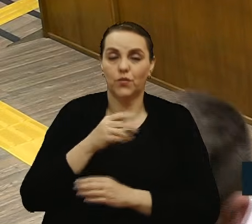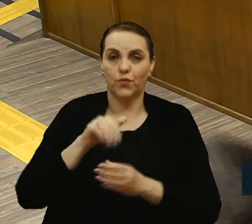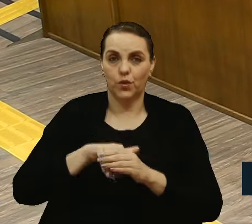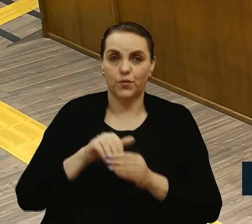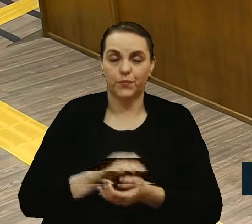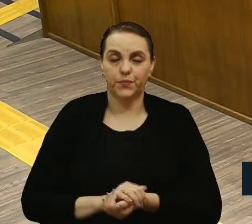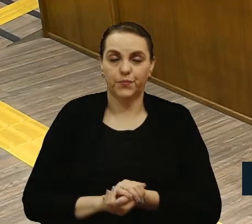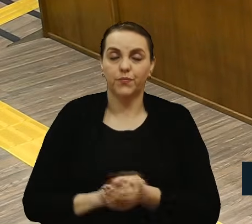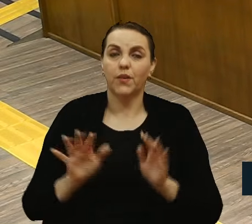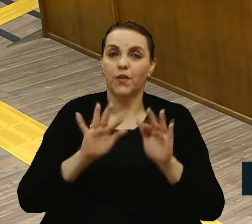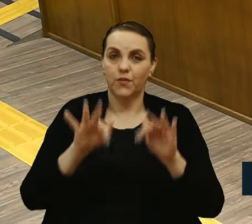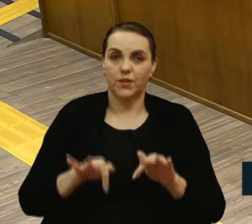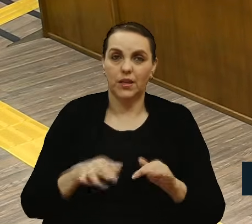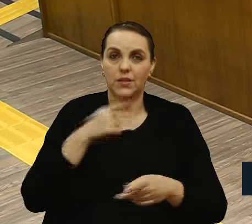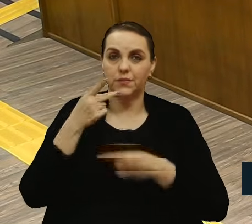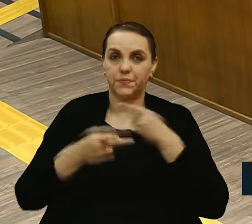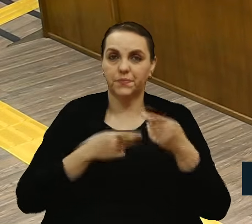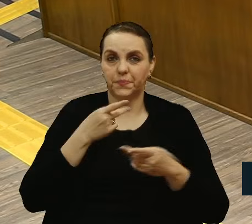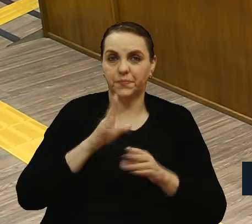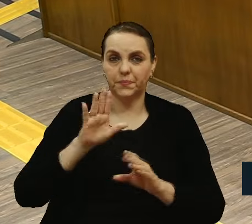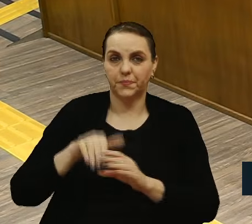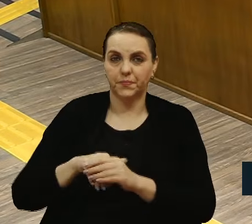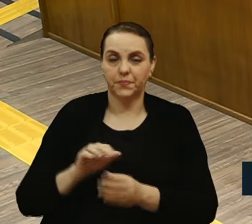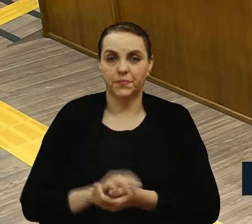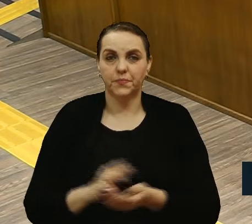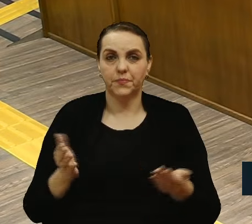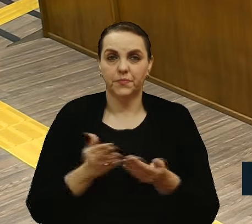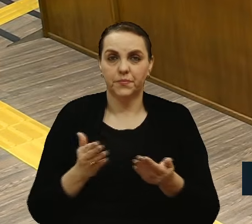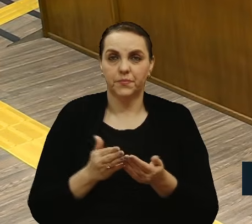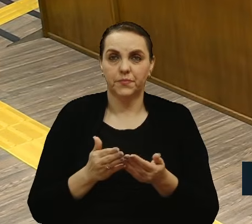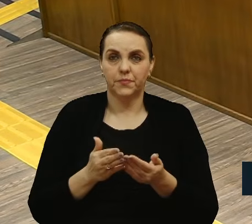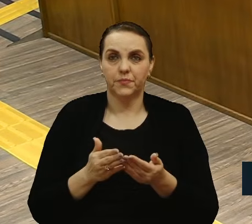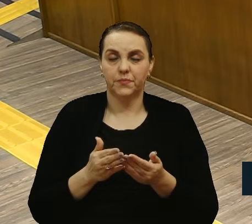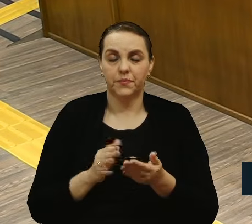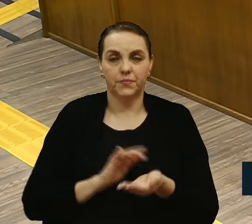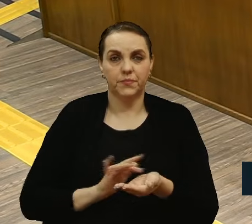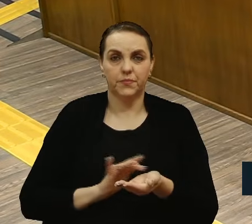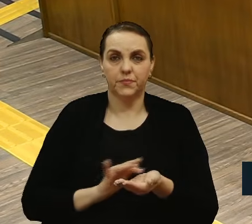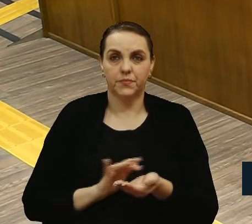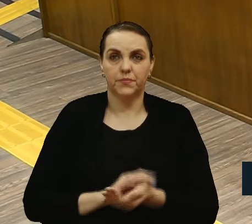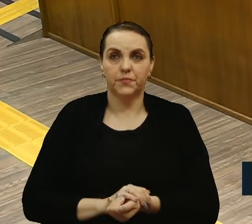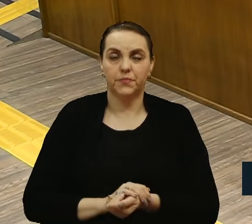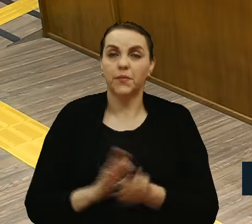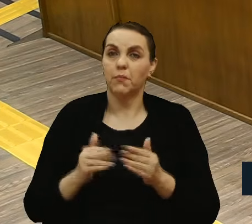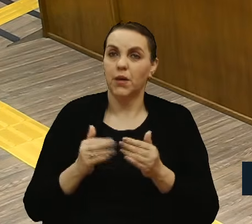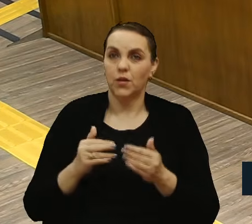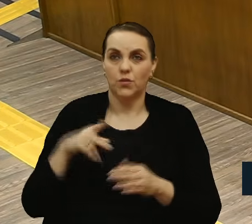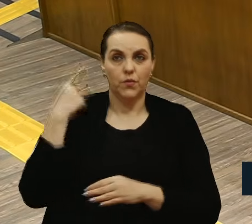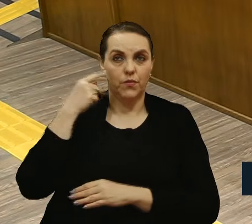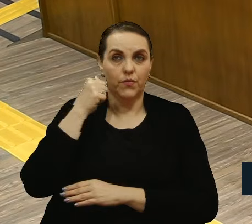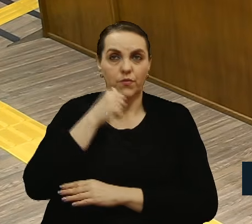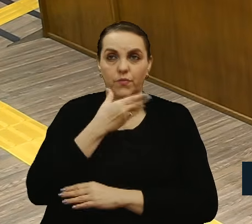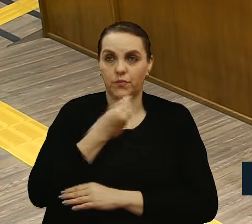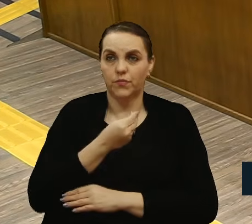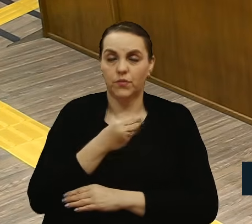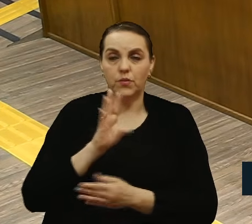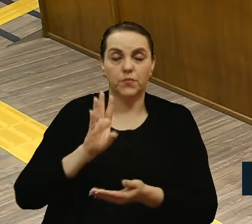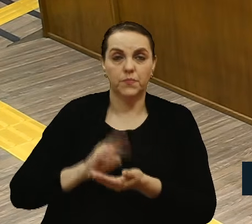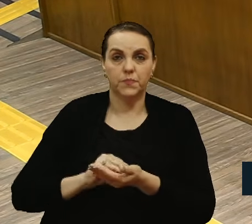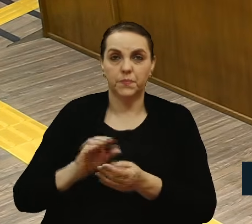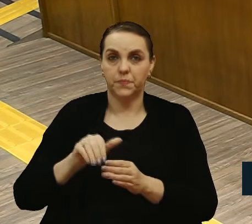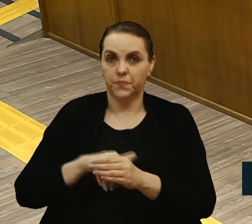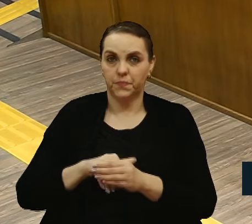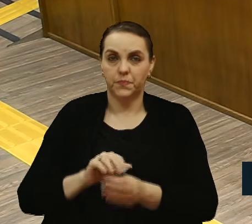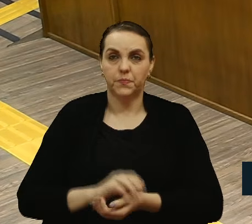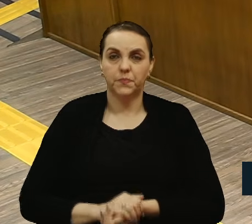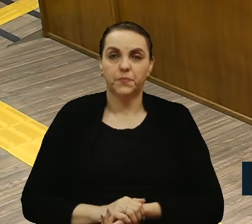Está encerradas as declarações de voto. Passemos ao registro eletrônico dos votos. Solicito aos nobres pares que registrem seus votos no terminal.